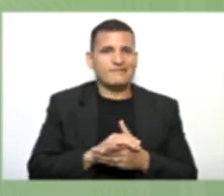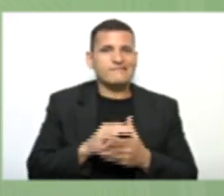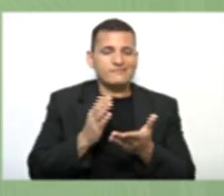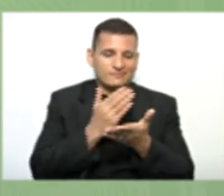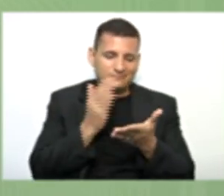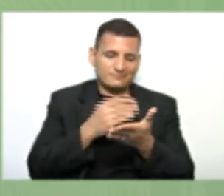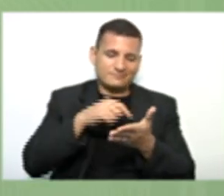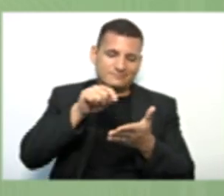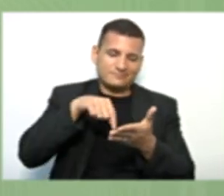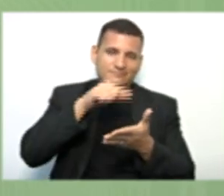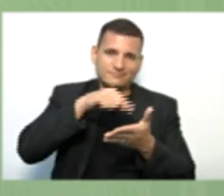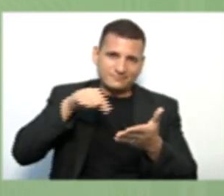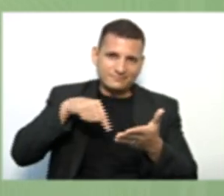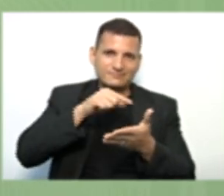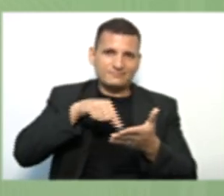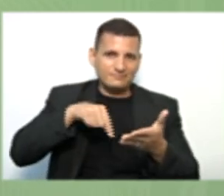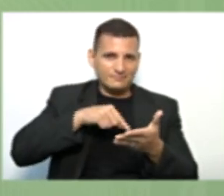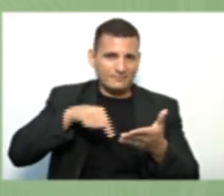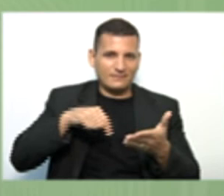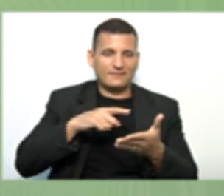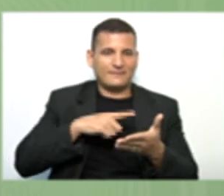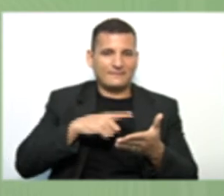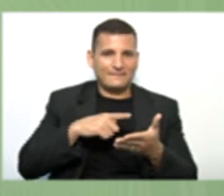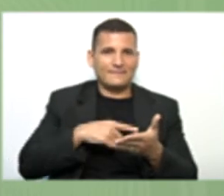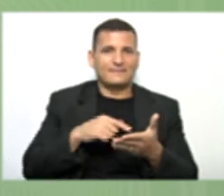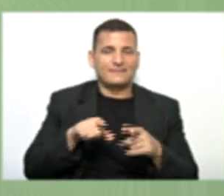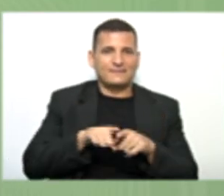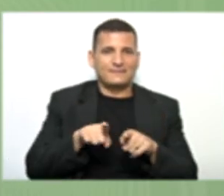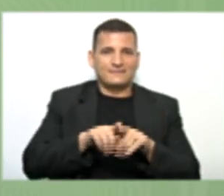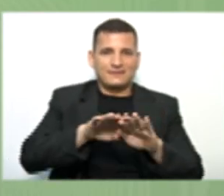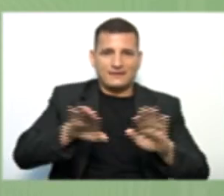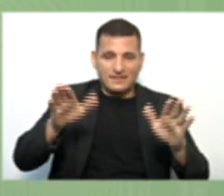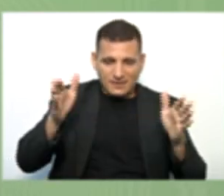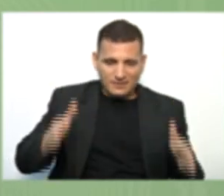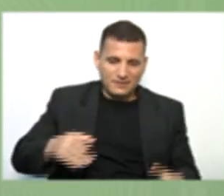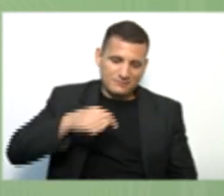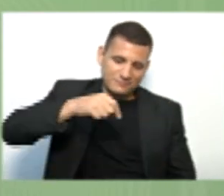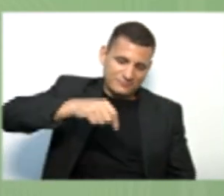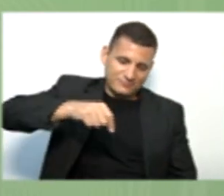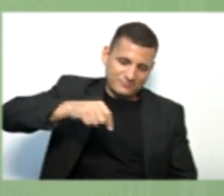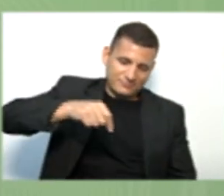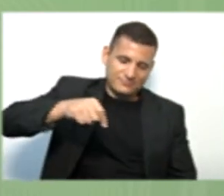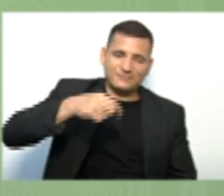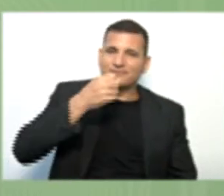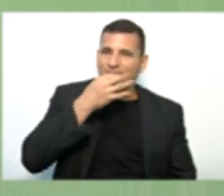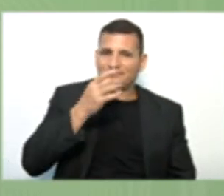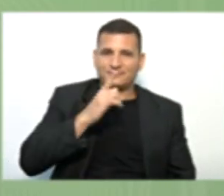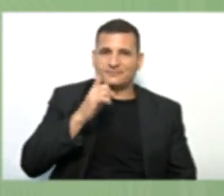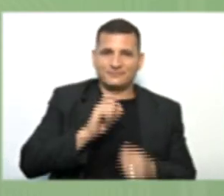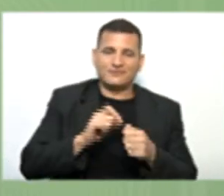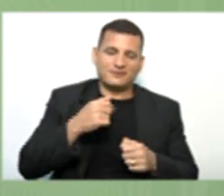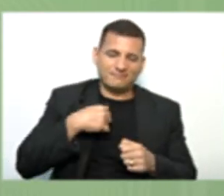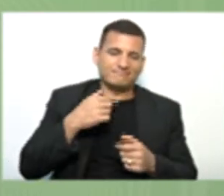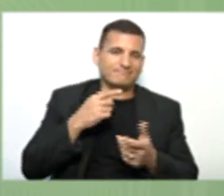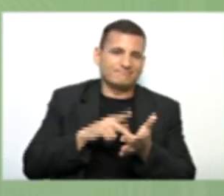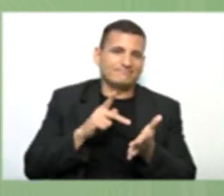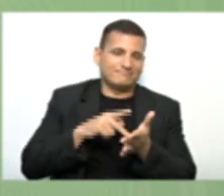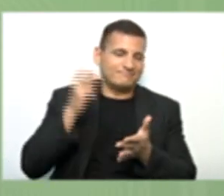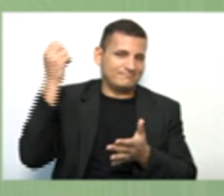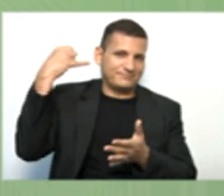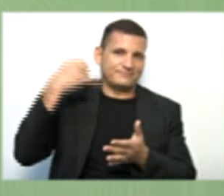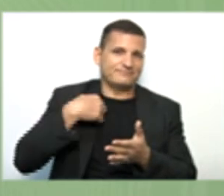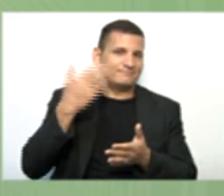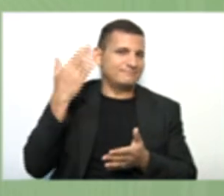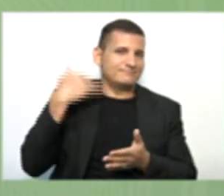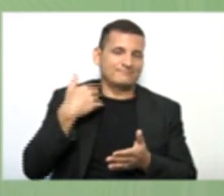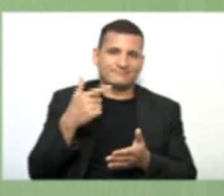e cadernos e canetas e canetas. Cadernos, é. Risca na cadeira, que é uma coisa que não é boa de fazer, né? Mas na época de escola a gente brincava até na cadeira, gente. Não tinha nem papel na